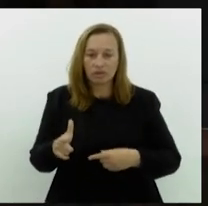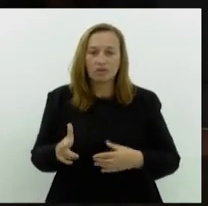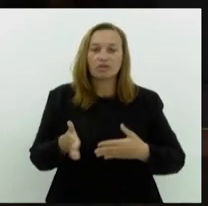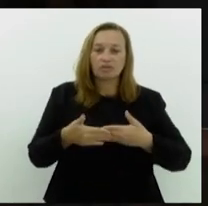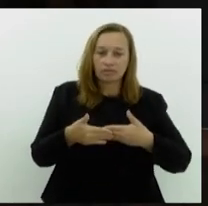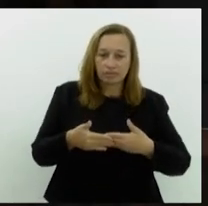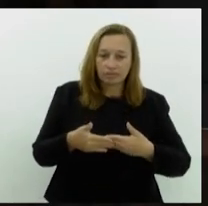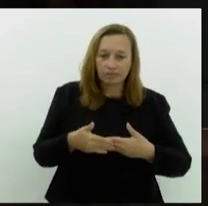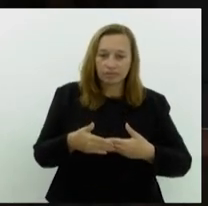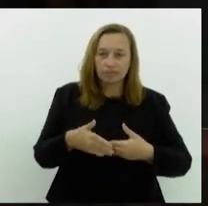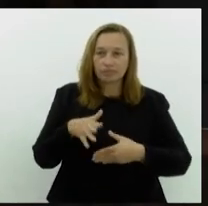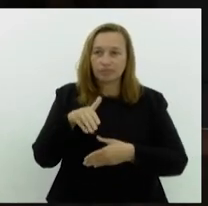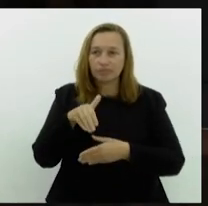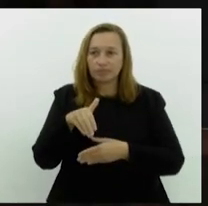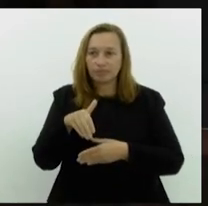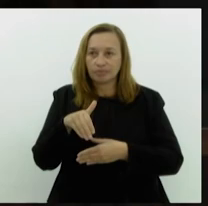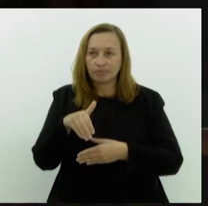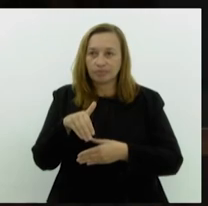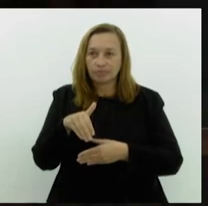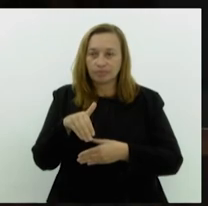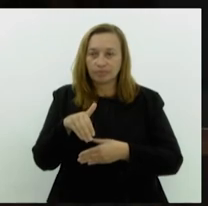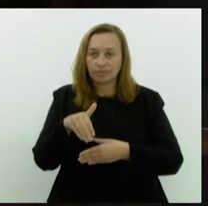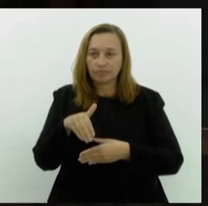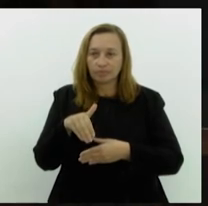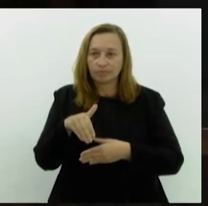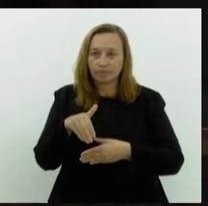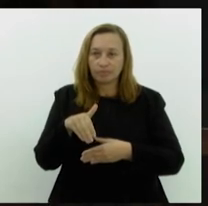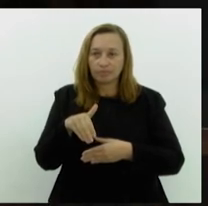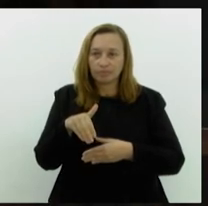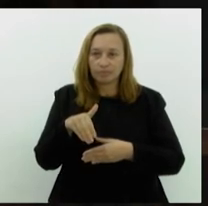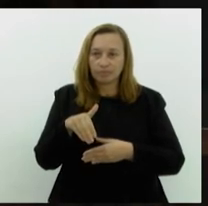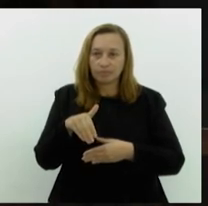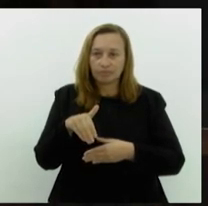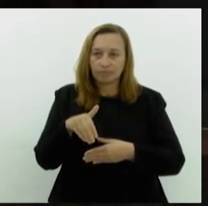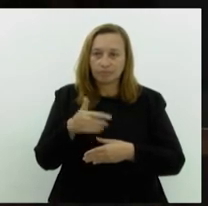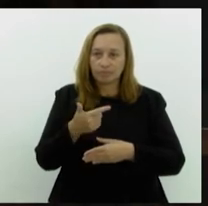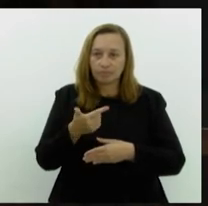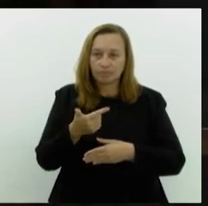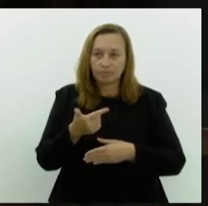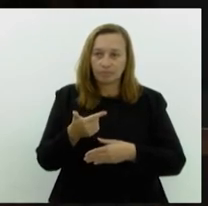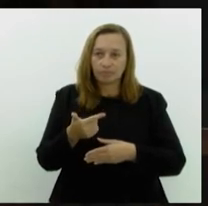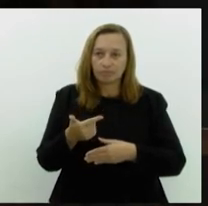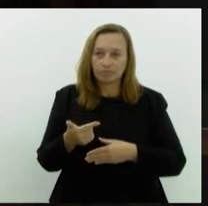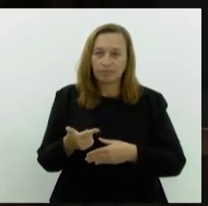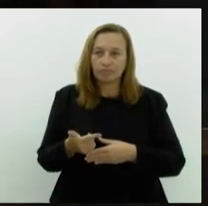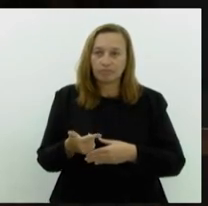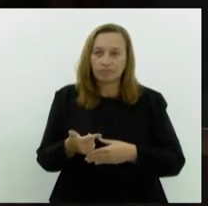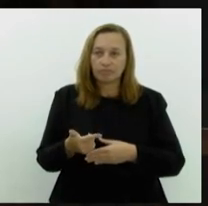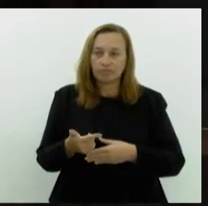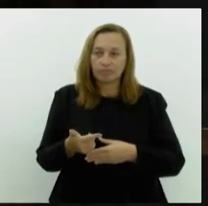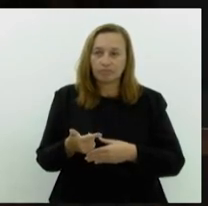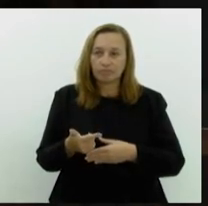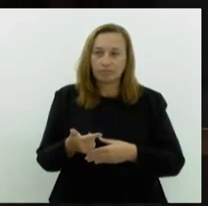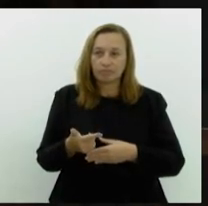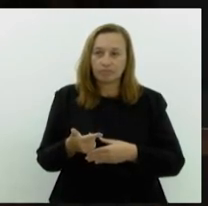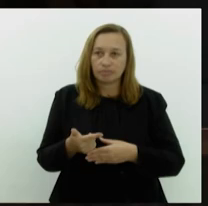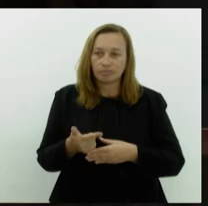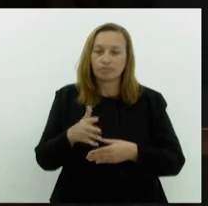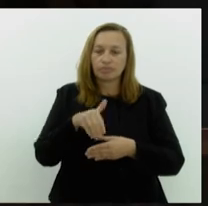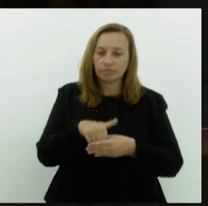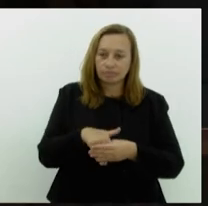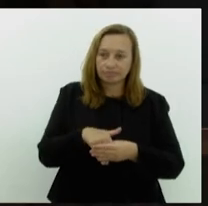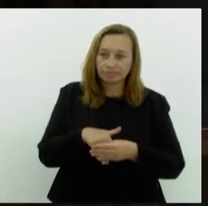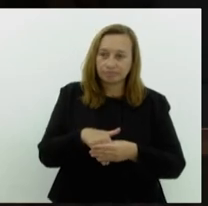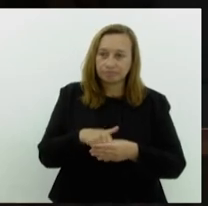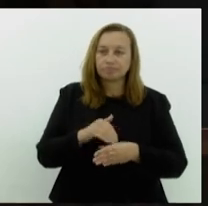encerrada a discussão, encerrada a discussão, não havendo, encerrada a discussão, em votação,